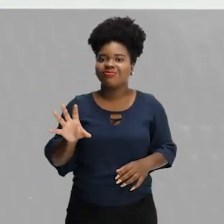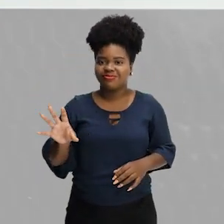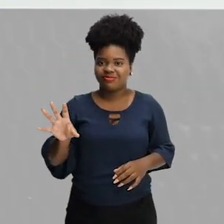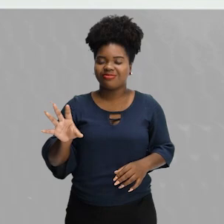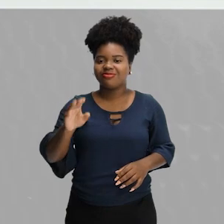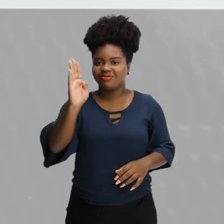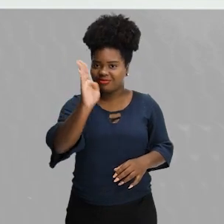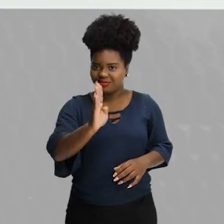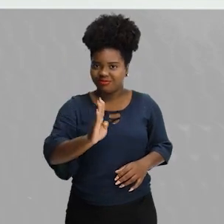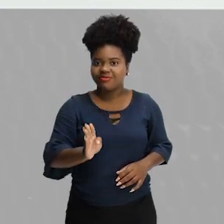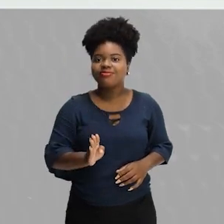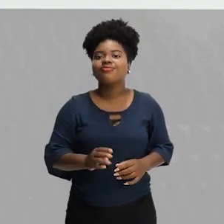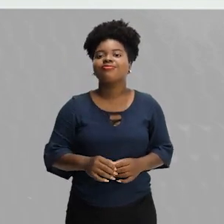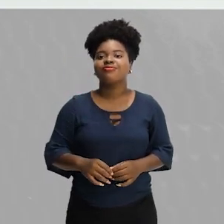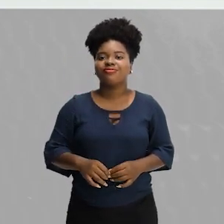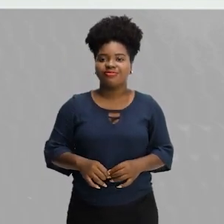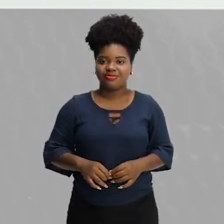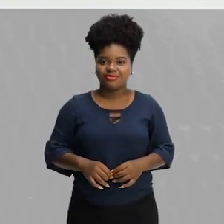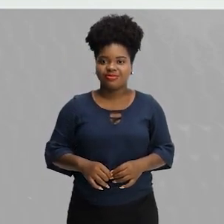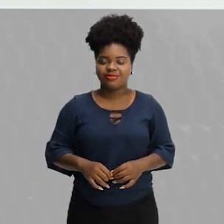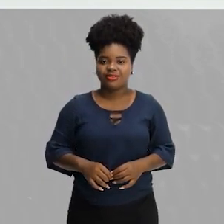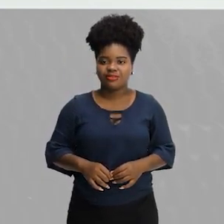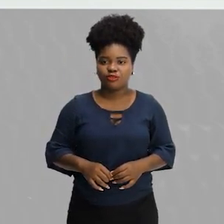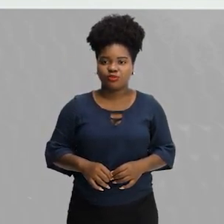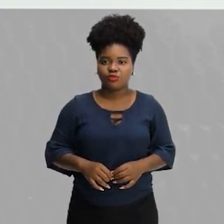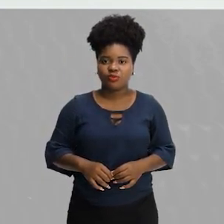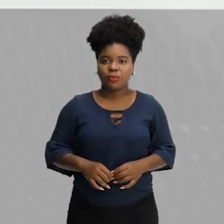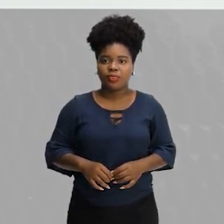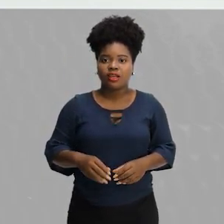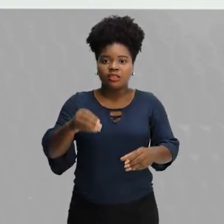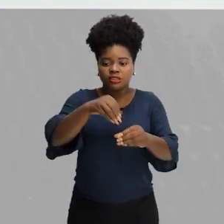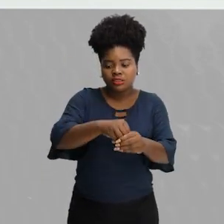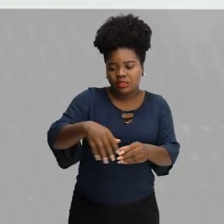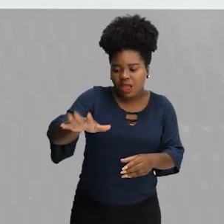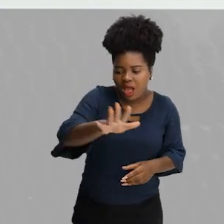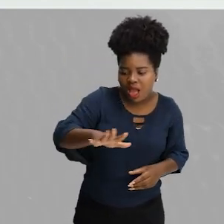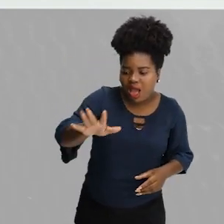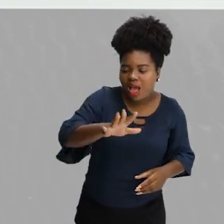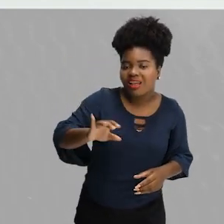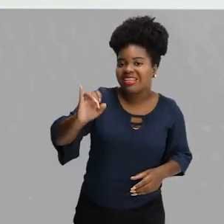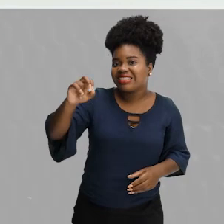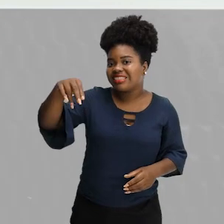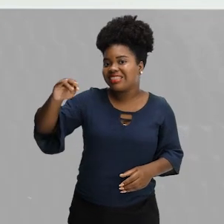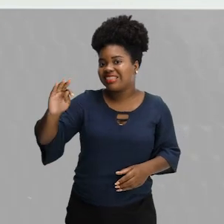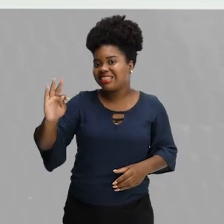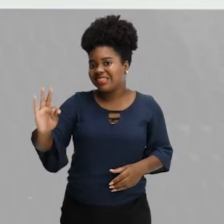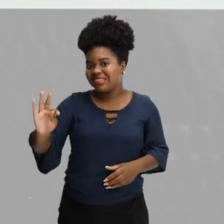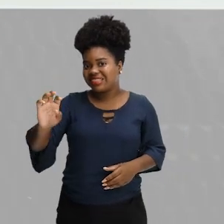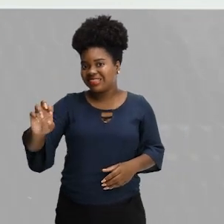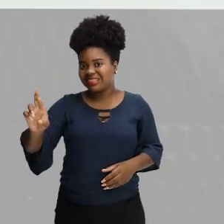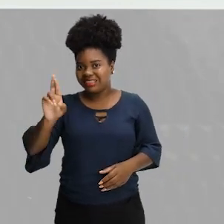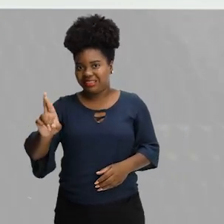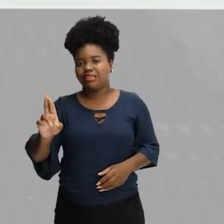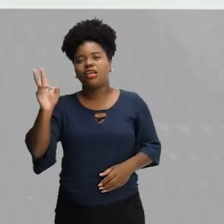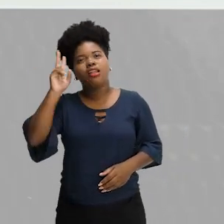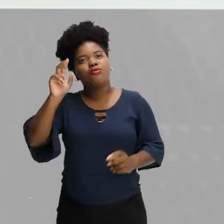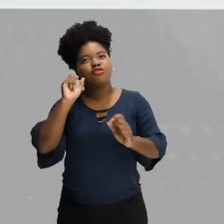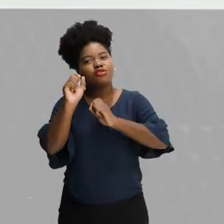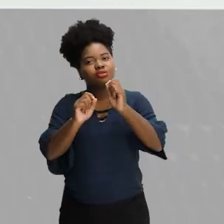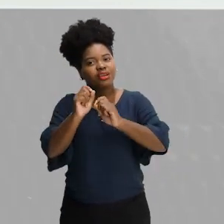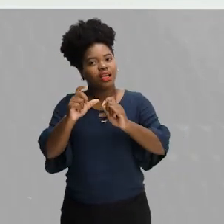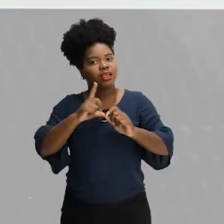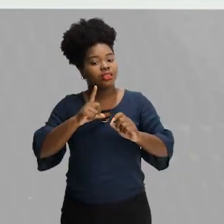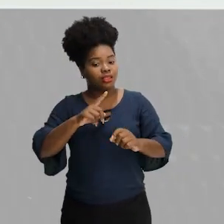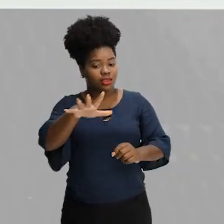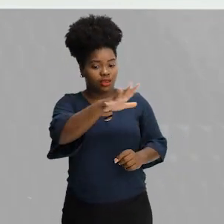por zonas térmicas distintas. Dentro da zona intertropical, ainda tenho que lembrá-los do seguinte: existe a zona